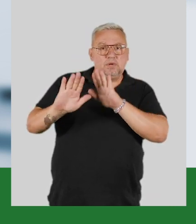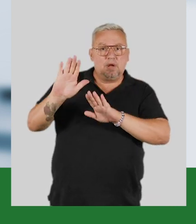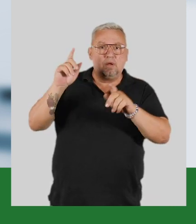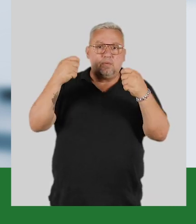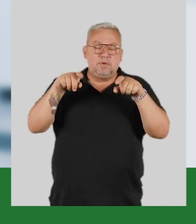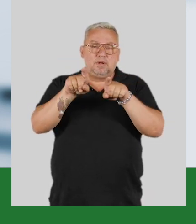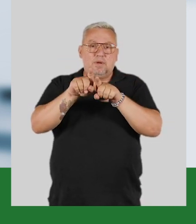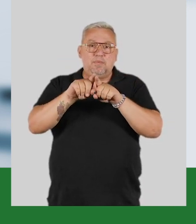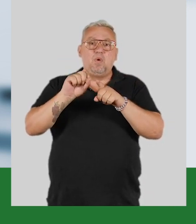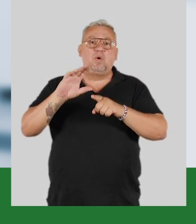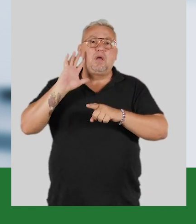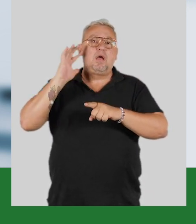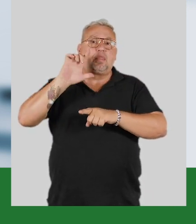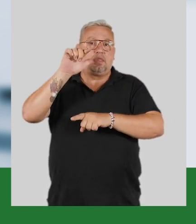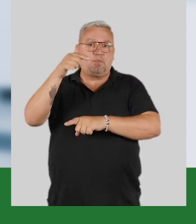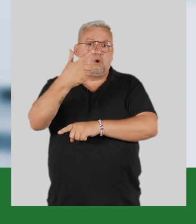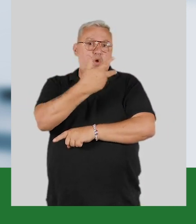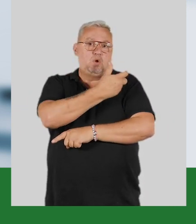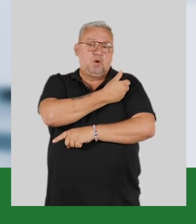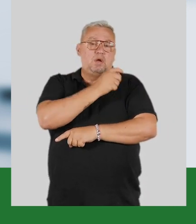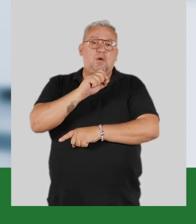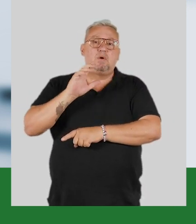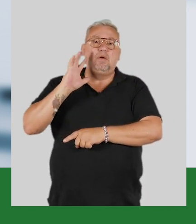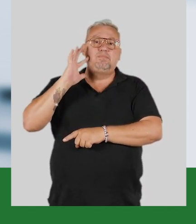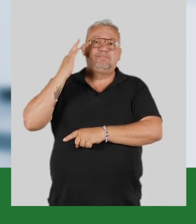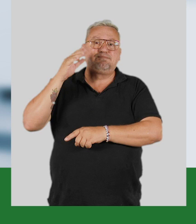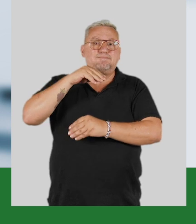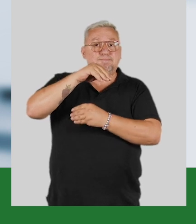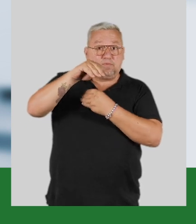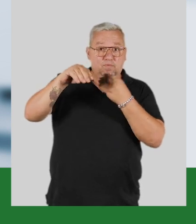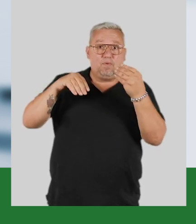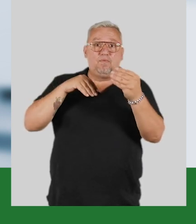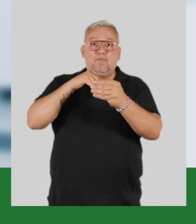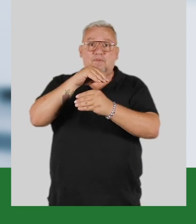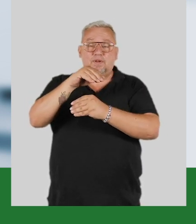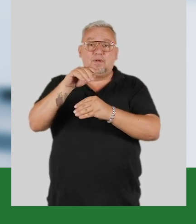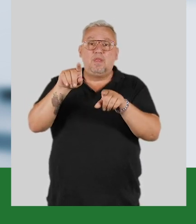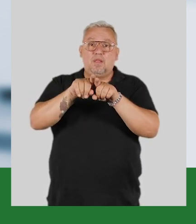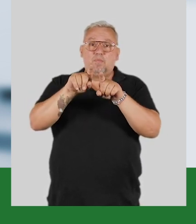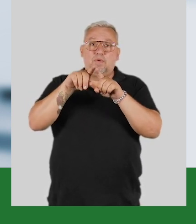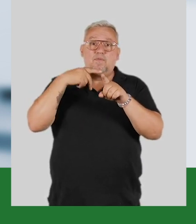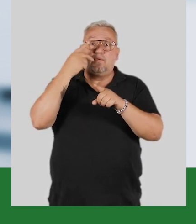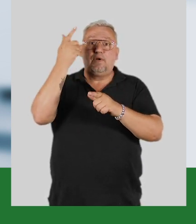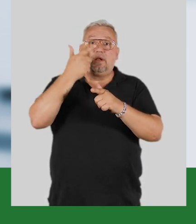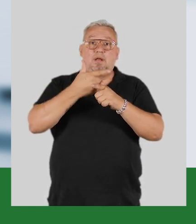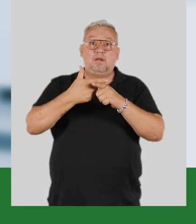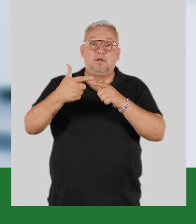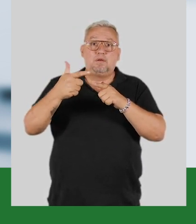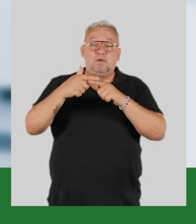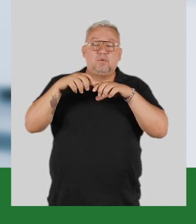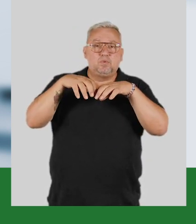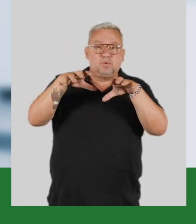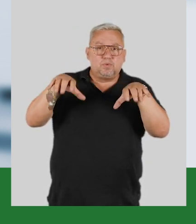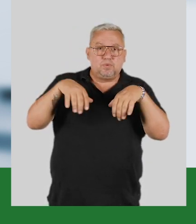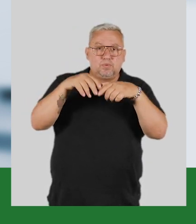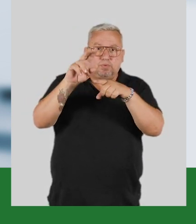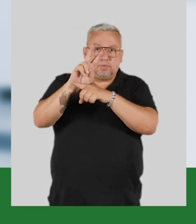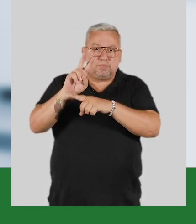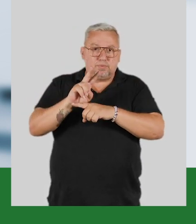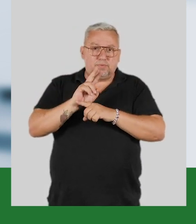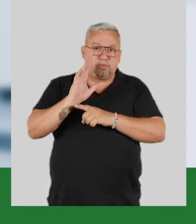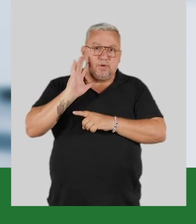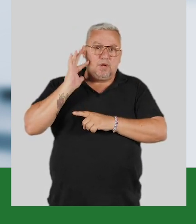suas contraindicações e os principais eventos adversos envolvidos. Eu vou falar também sobre o sistema de vigilância de eventos